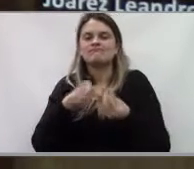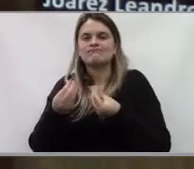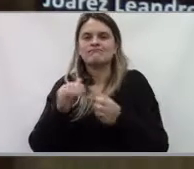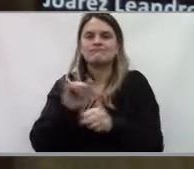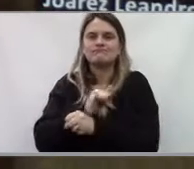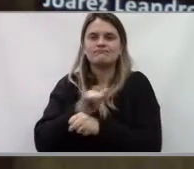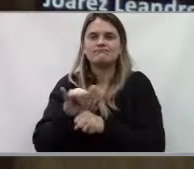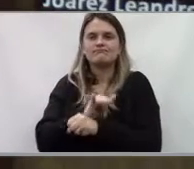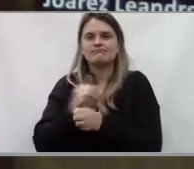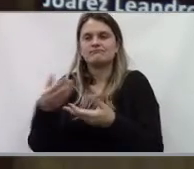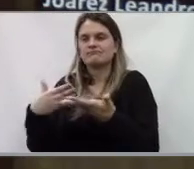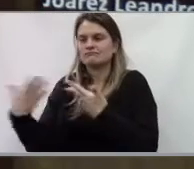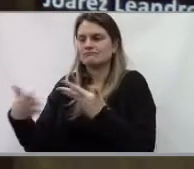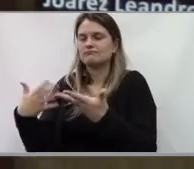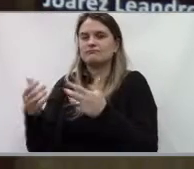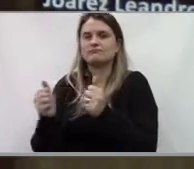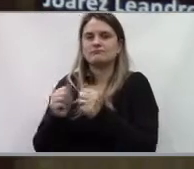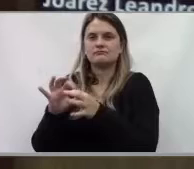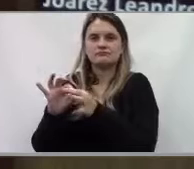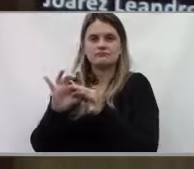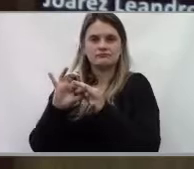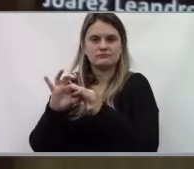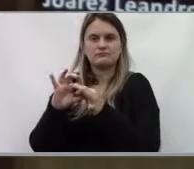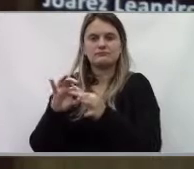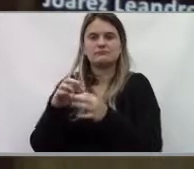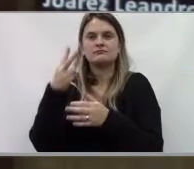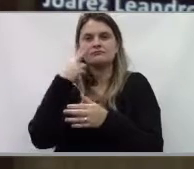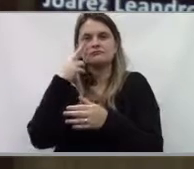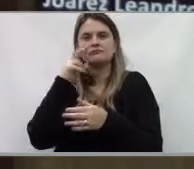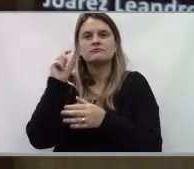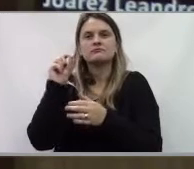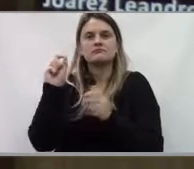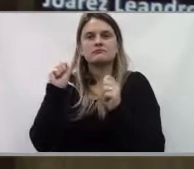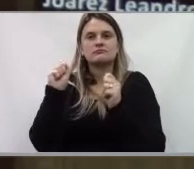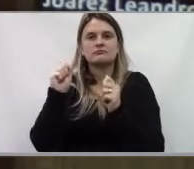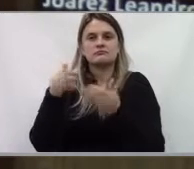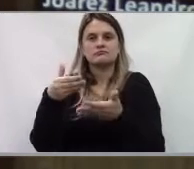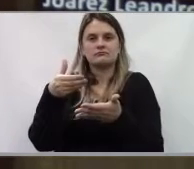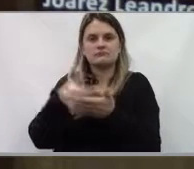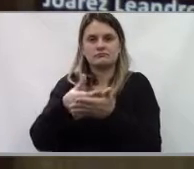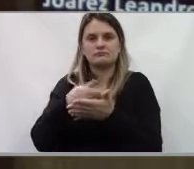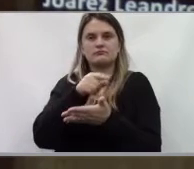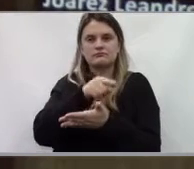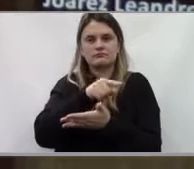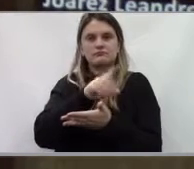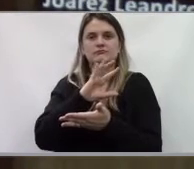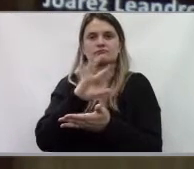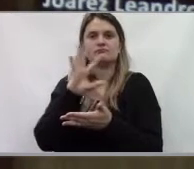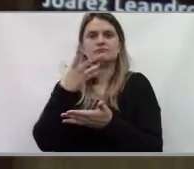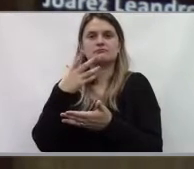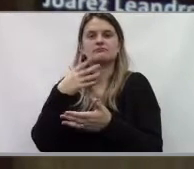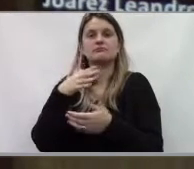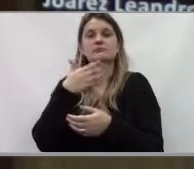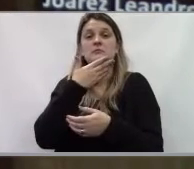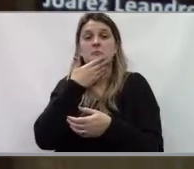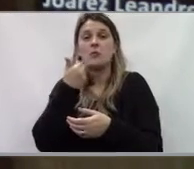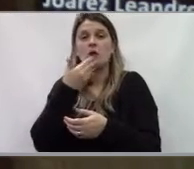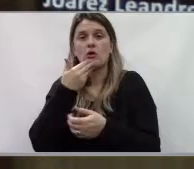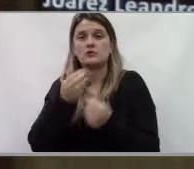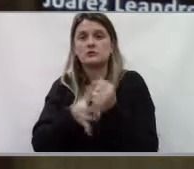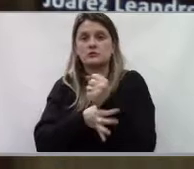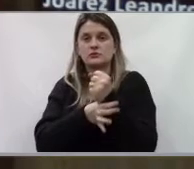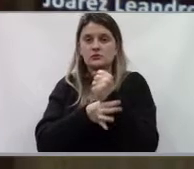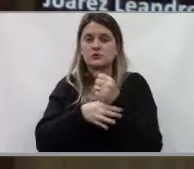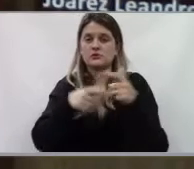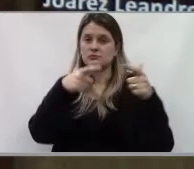essas tratativas, todos nós juntos, e vamos ver o que nós podemos contribuir para que lá aconteça, então, e fique mais